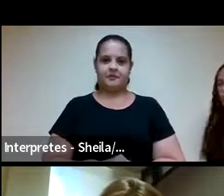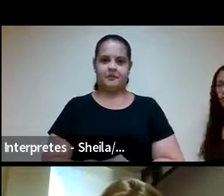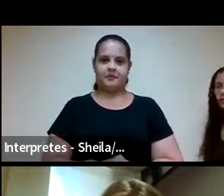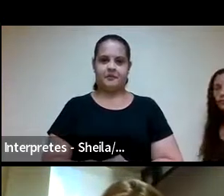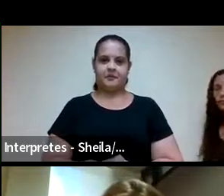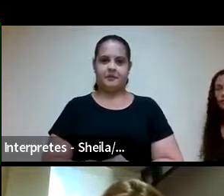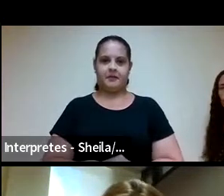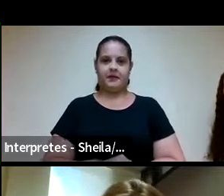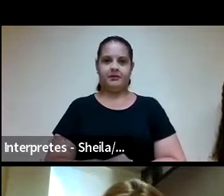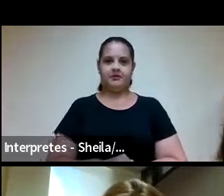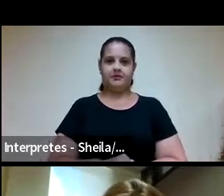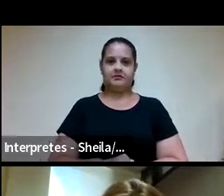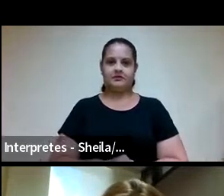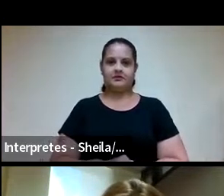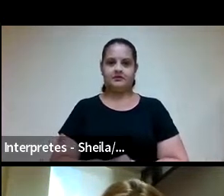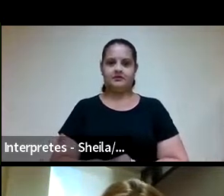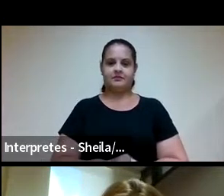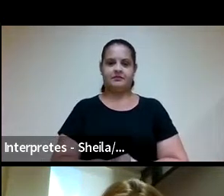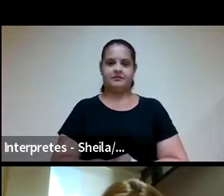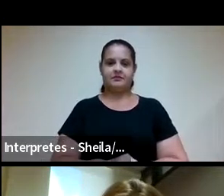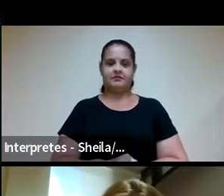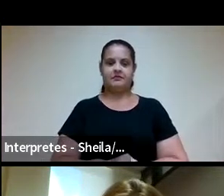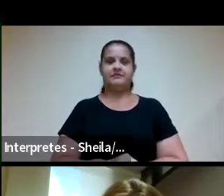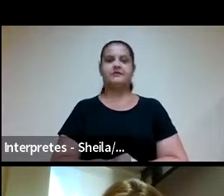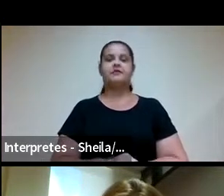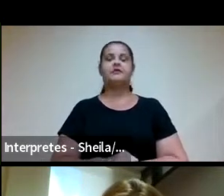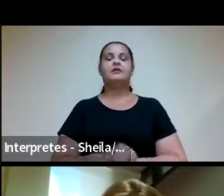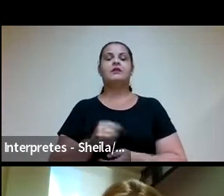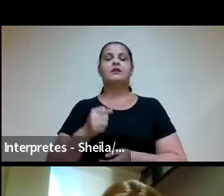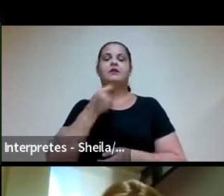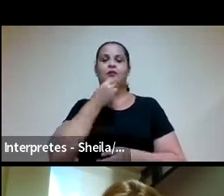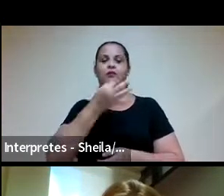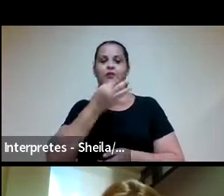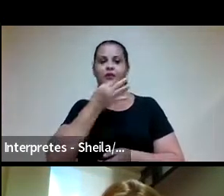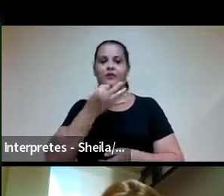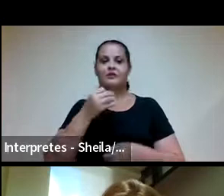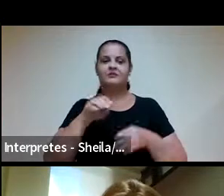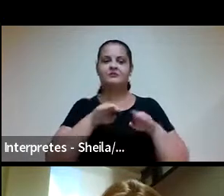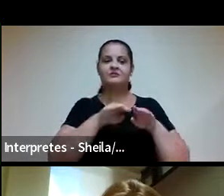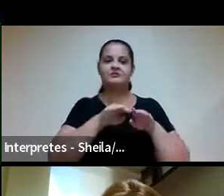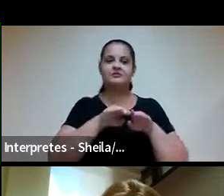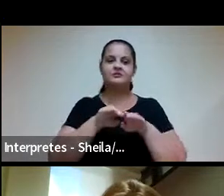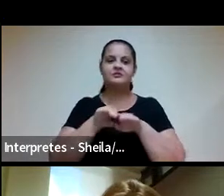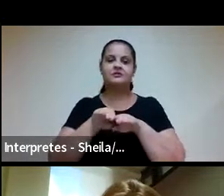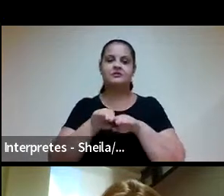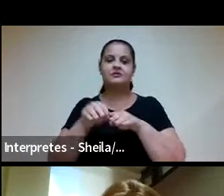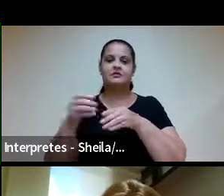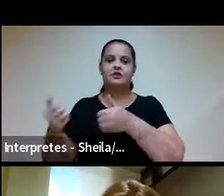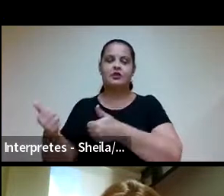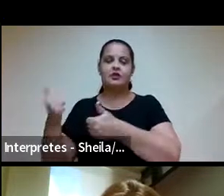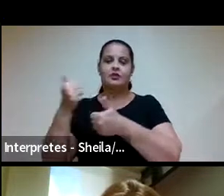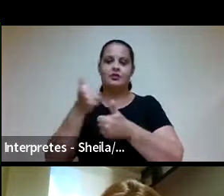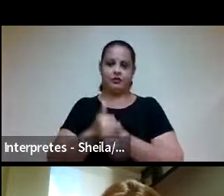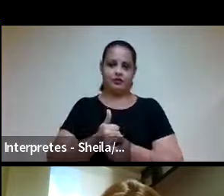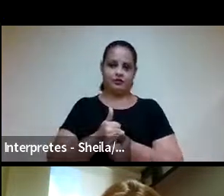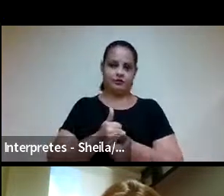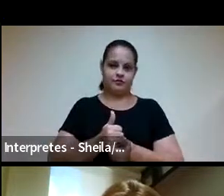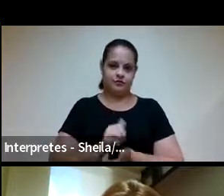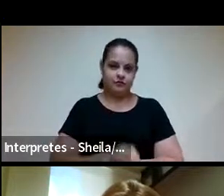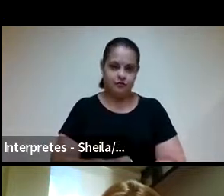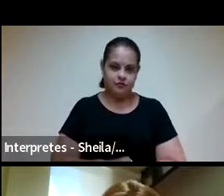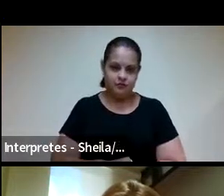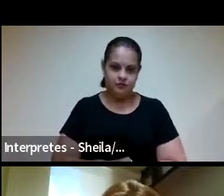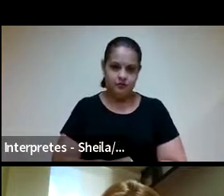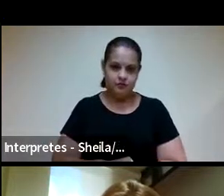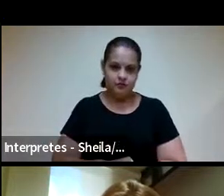comentário ao Código de Processo Civil, que está aqui na minha mesa, quando diz, tendo a parte assumido o compromisso de levar a testemunha à